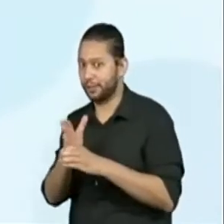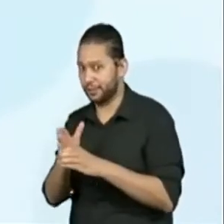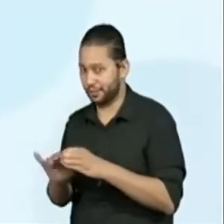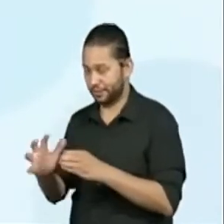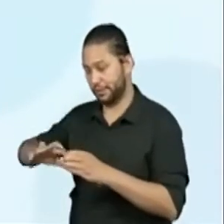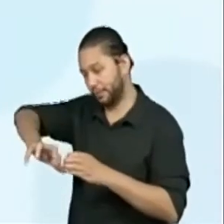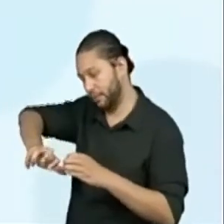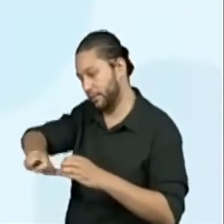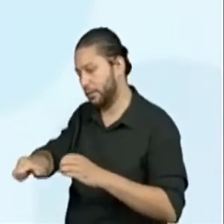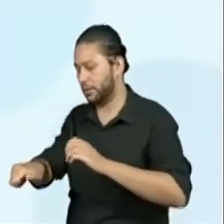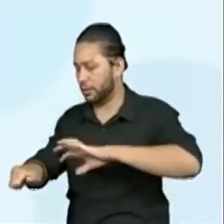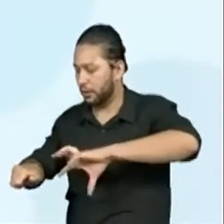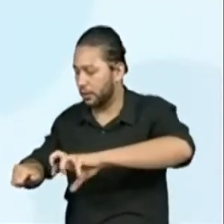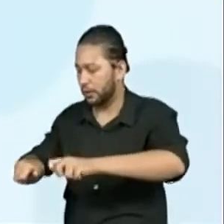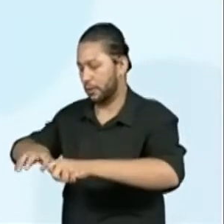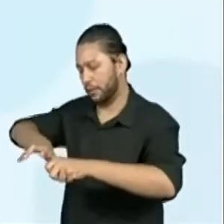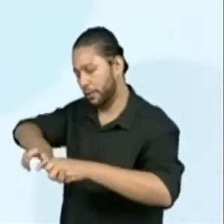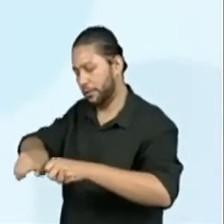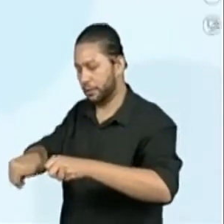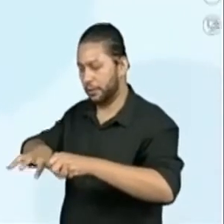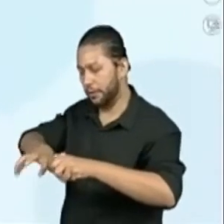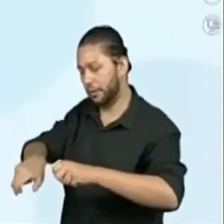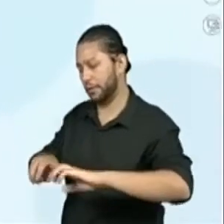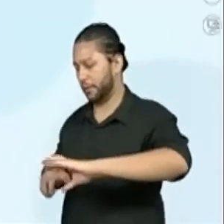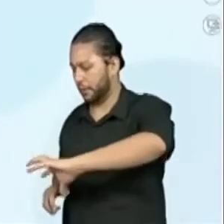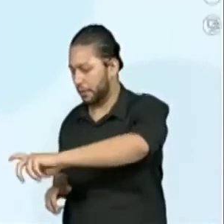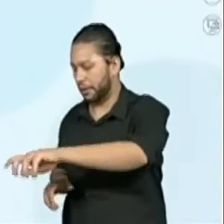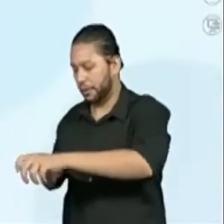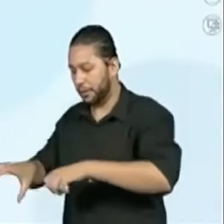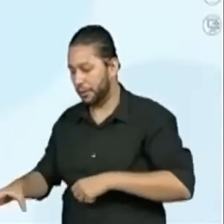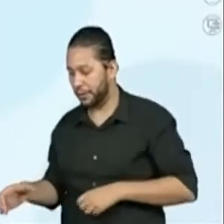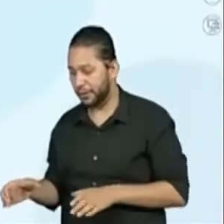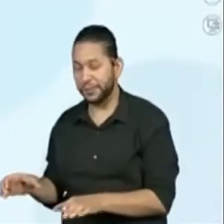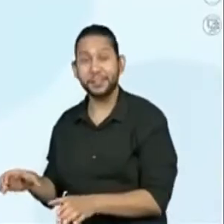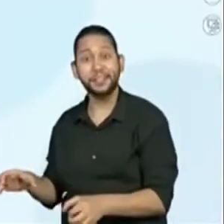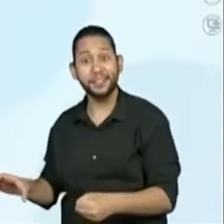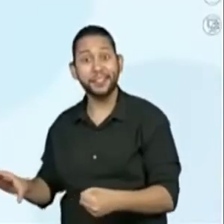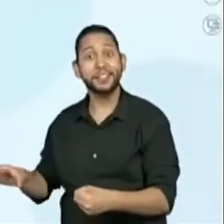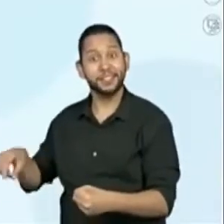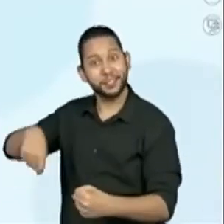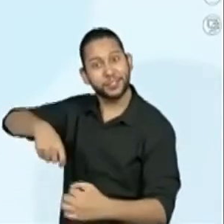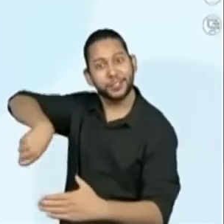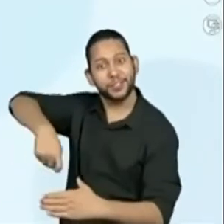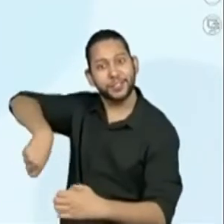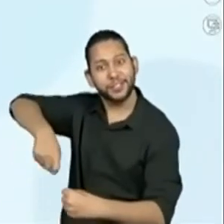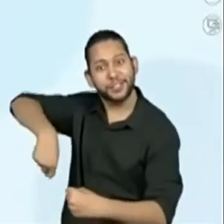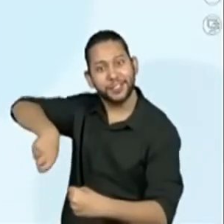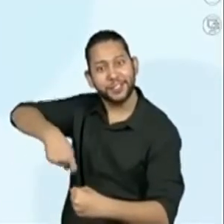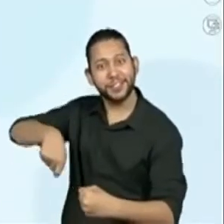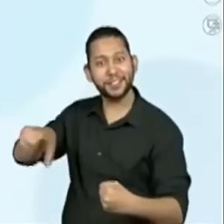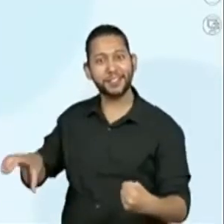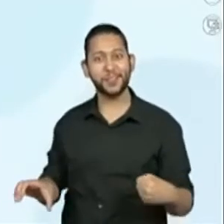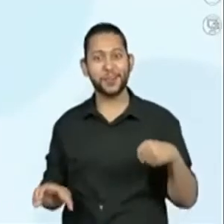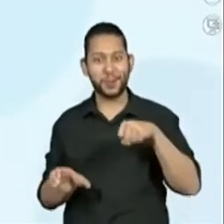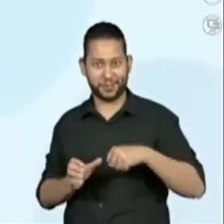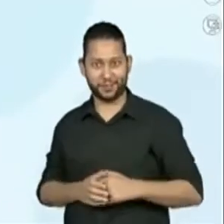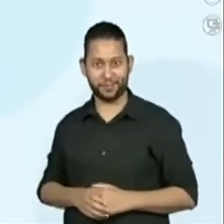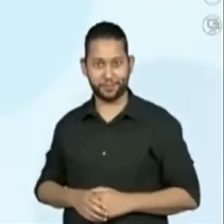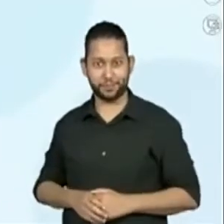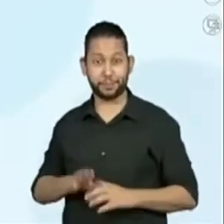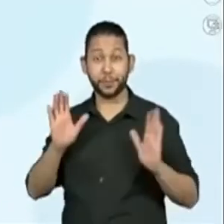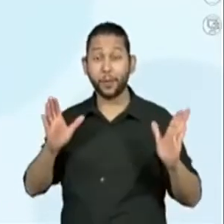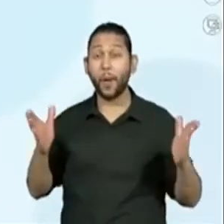caixa Você também precisa saber que dez foram retiradas no período da tarde